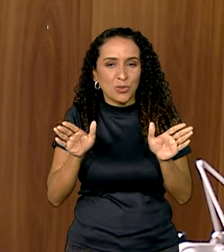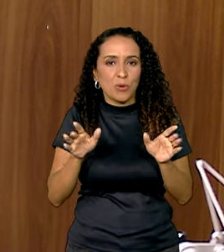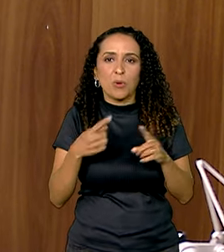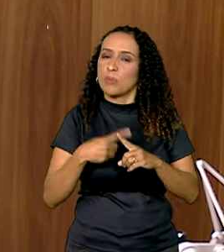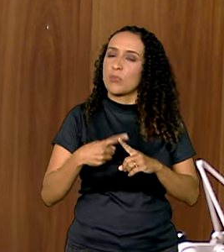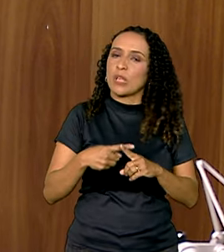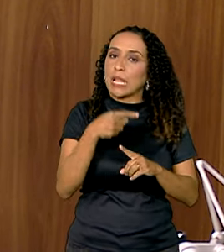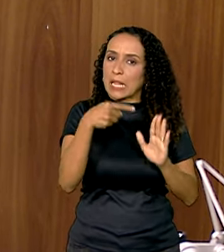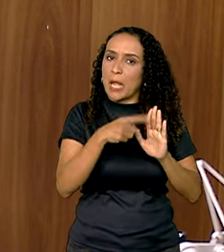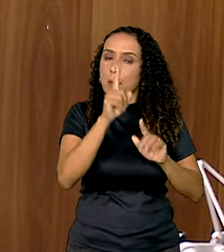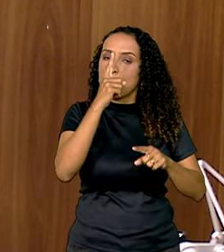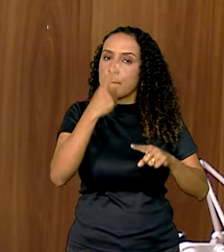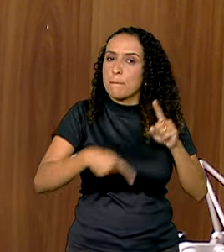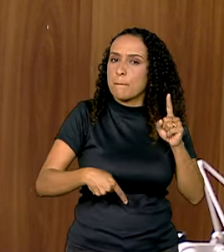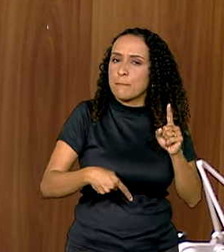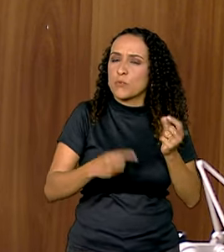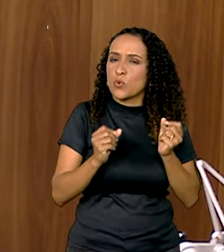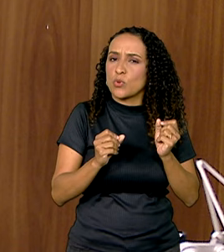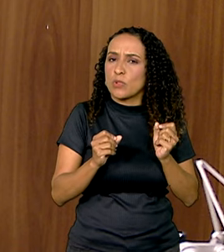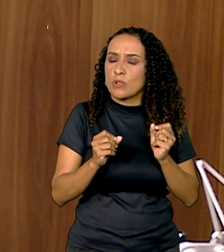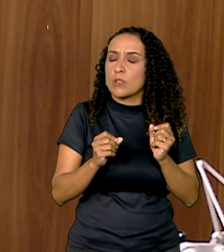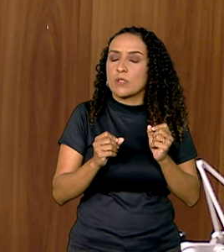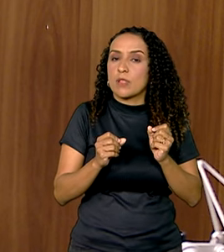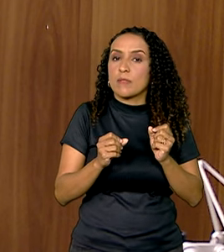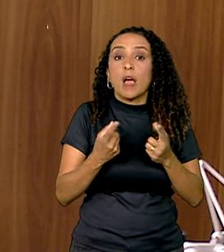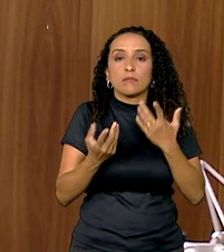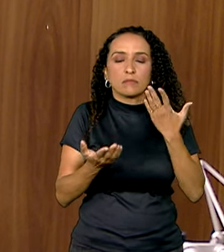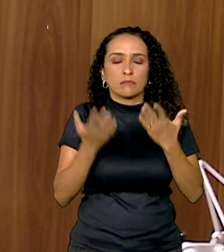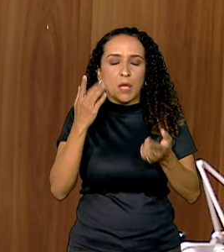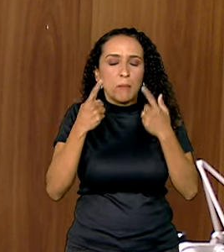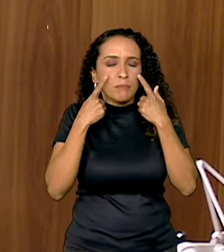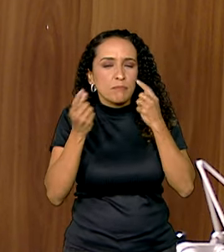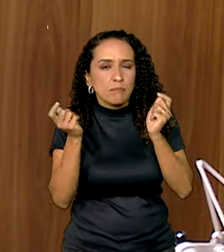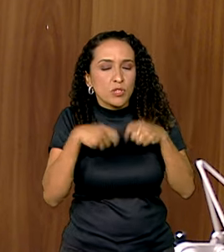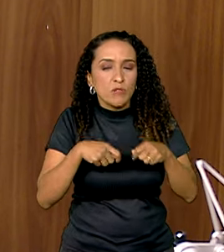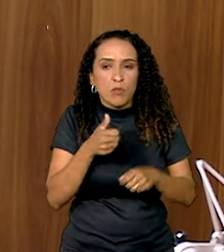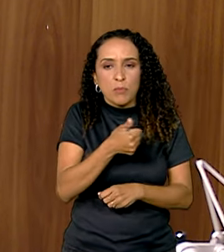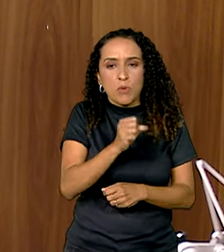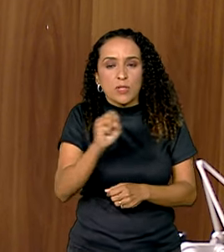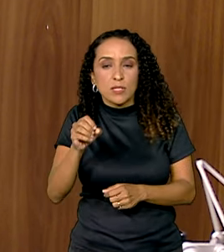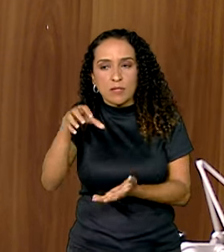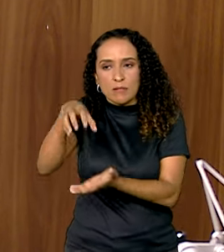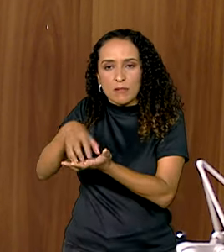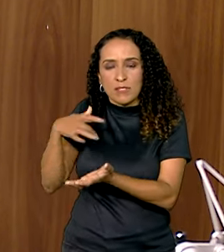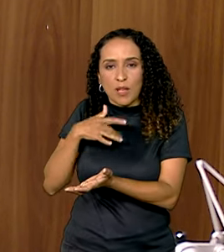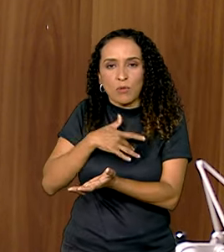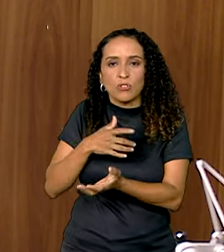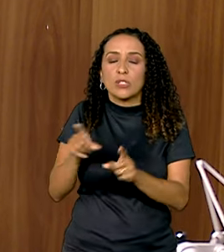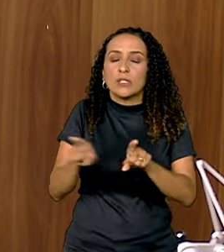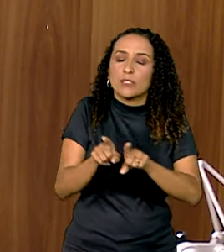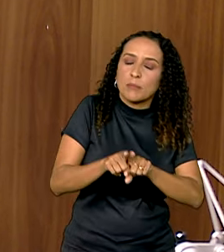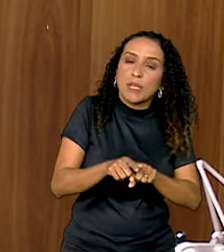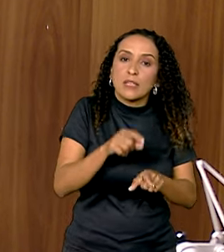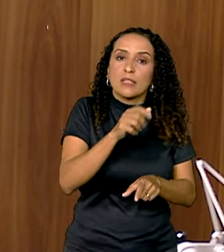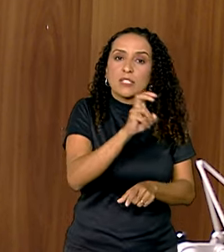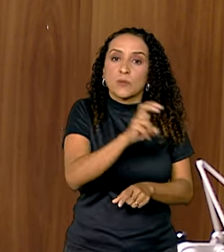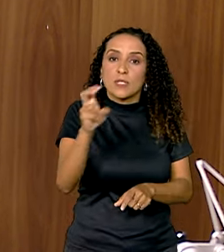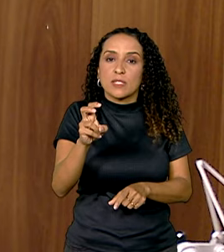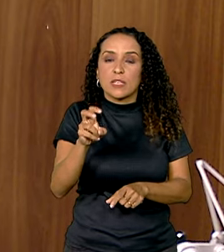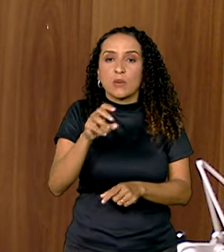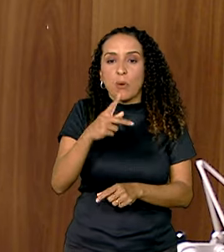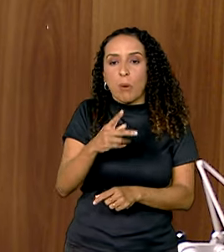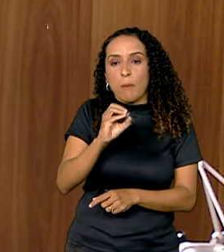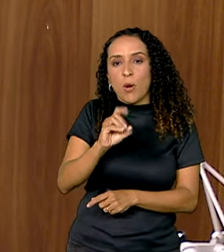estão previstas 1.800 unidades básicas de saúde, estão previstas 55 policlínicas, onde